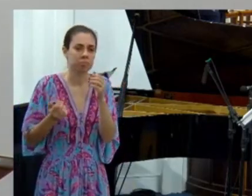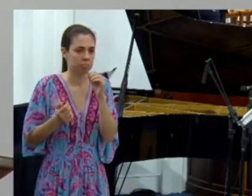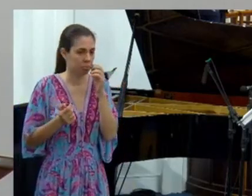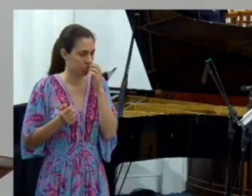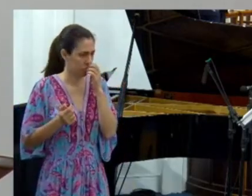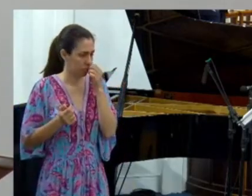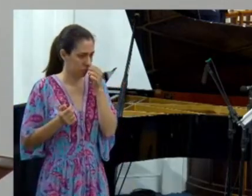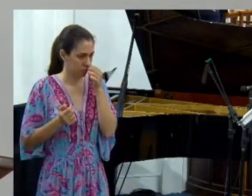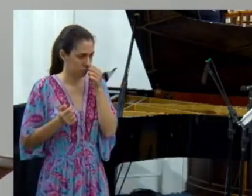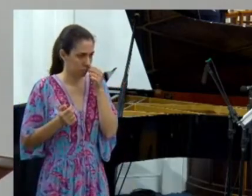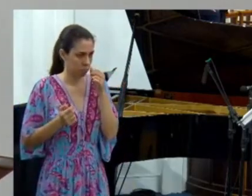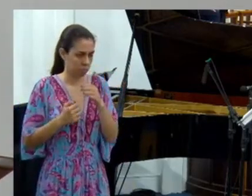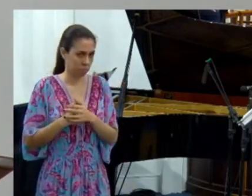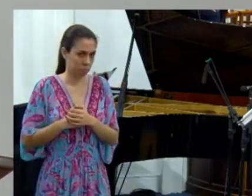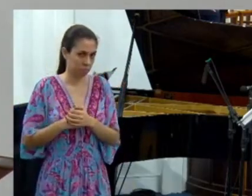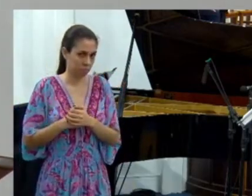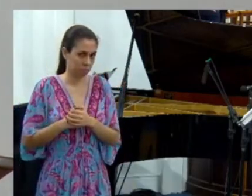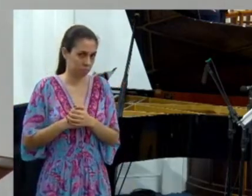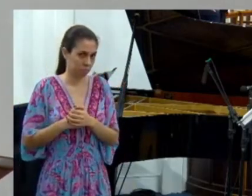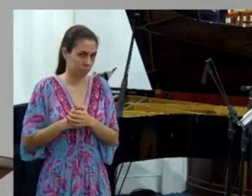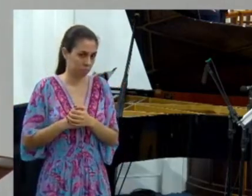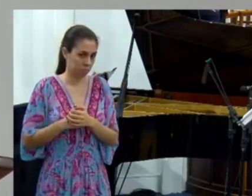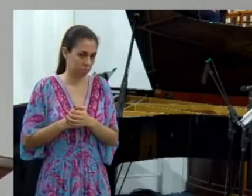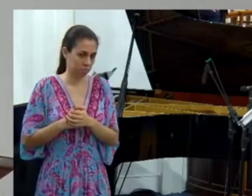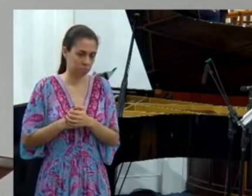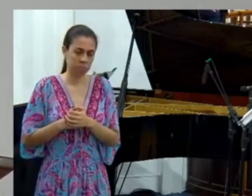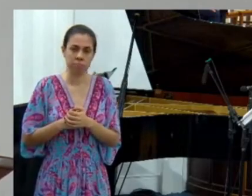próprio Deus? Vem o Senhor,